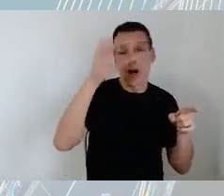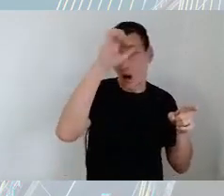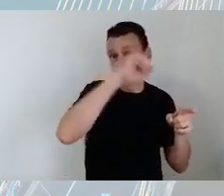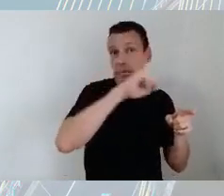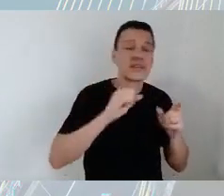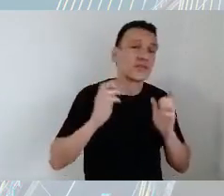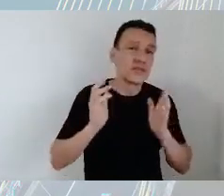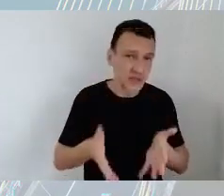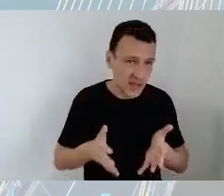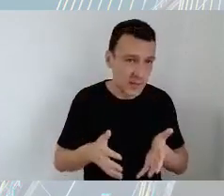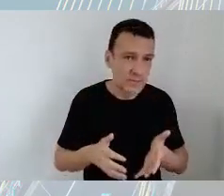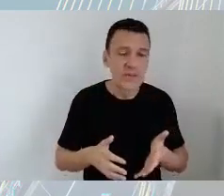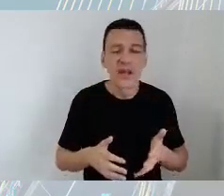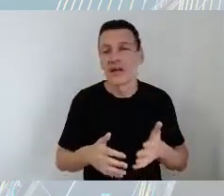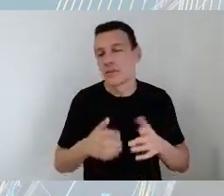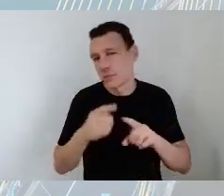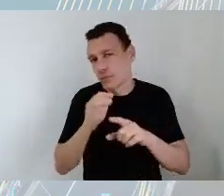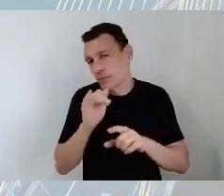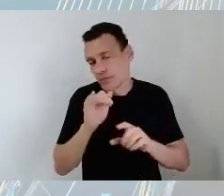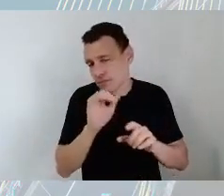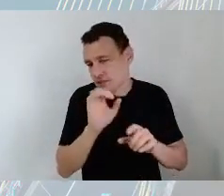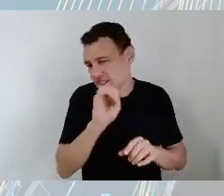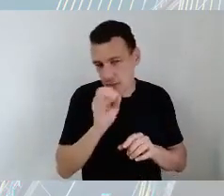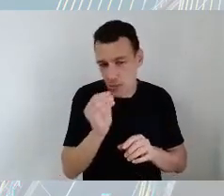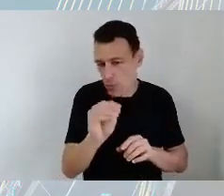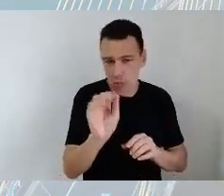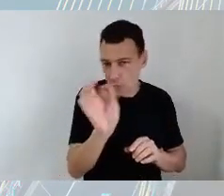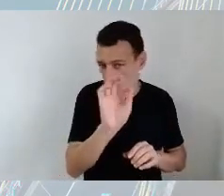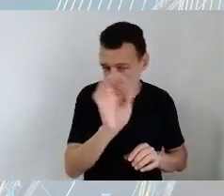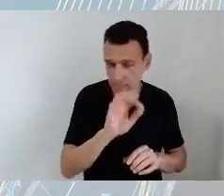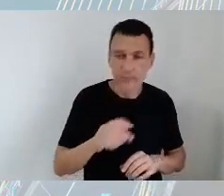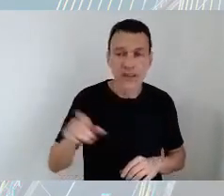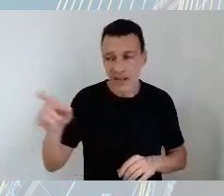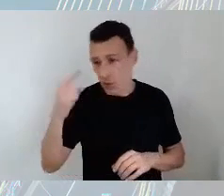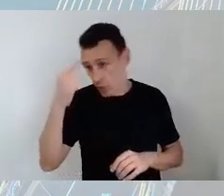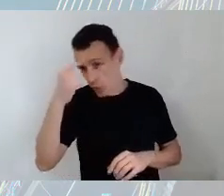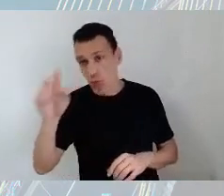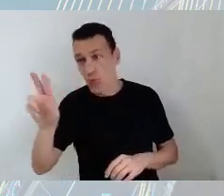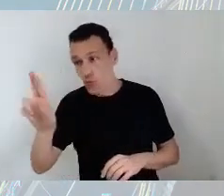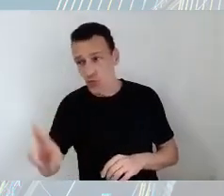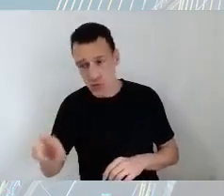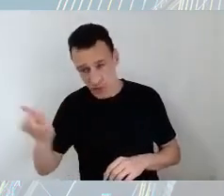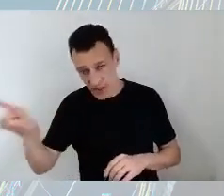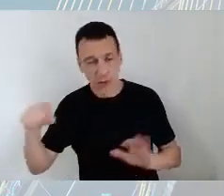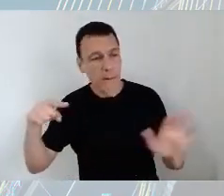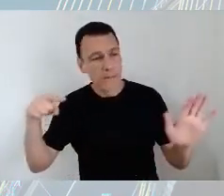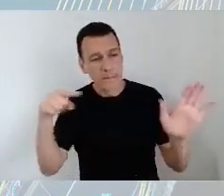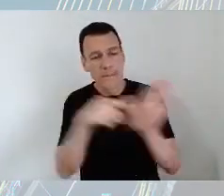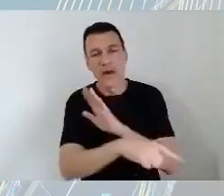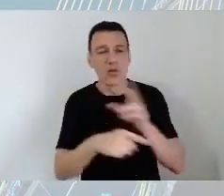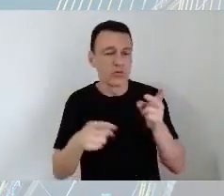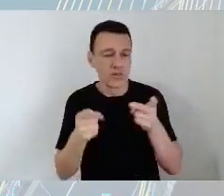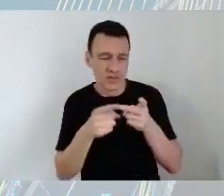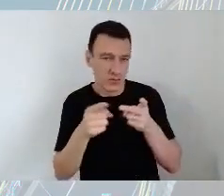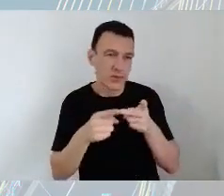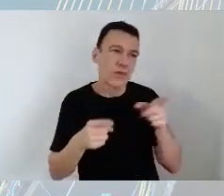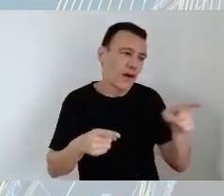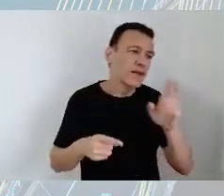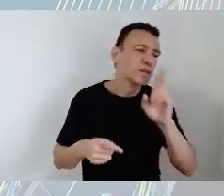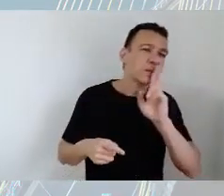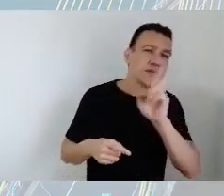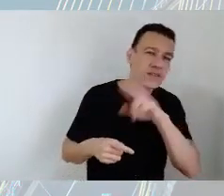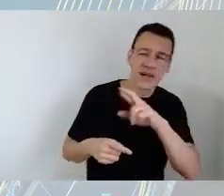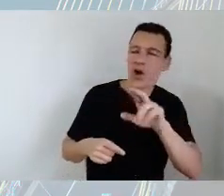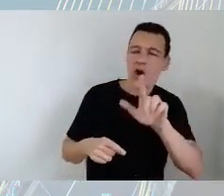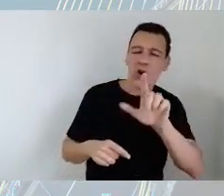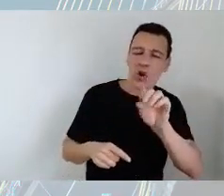repente o usuário faz uma segunda pergunta do tipo, ele falou que o Los Angeles Dodgers ganhou a Série Mundial de 2020. Né?